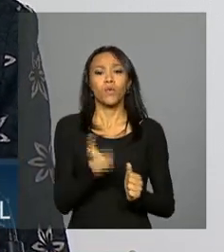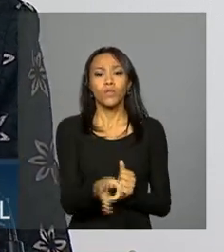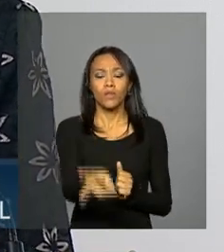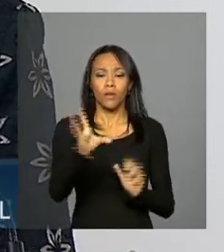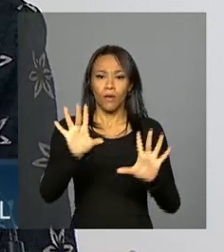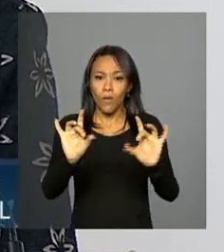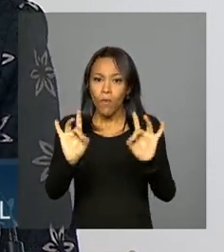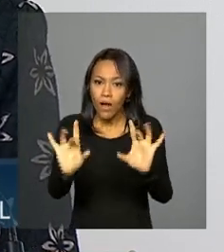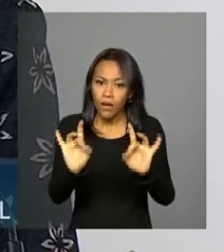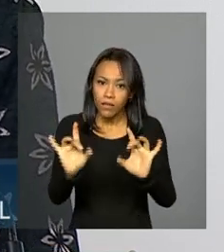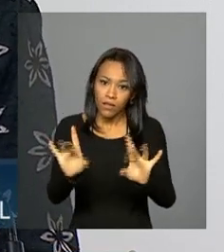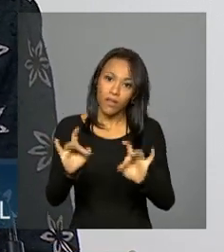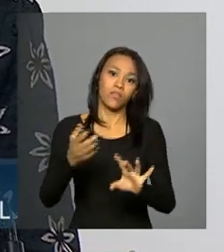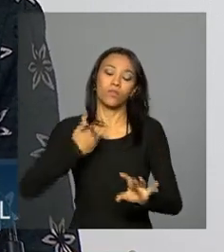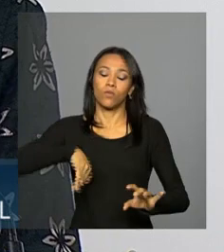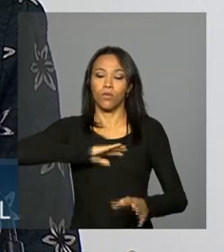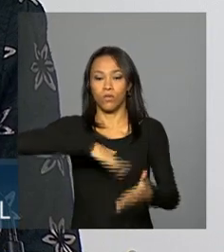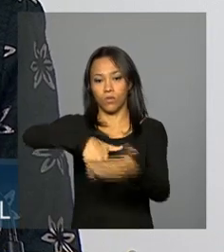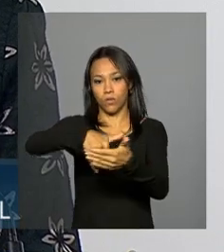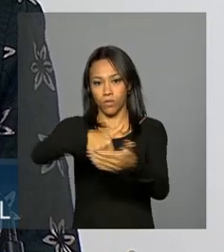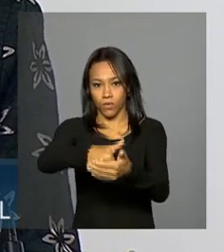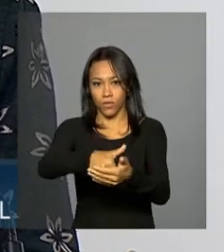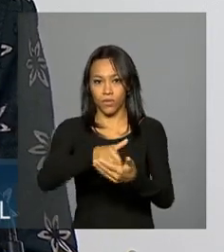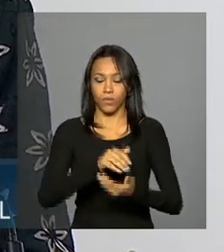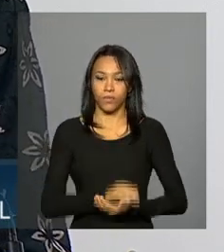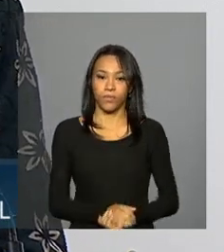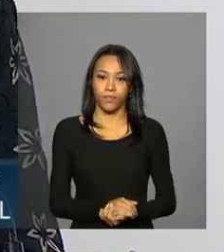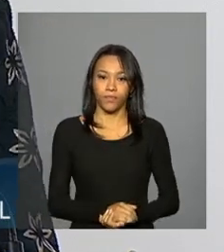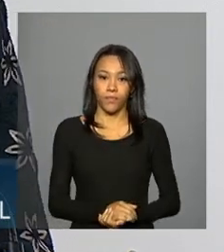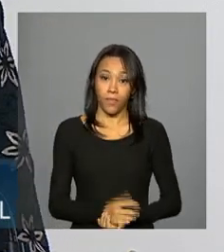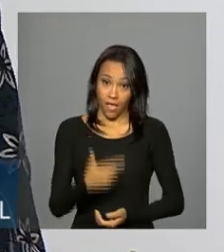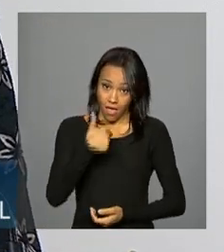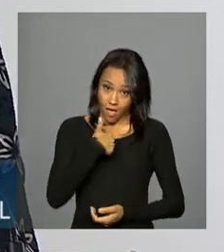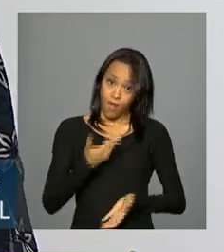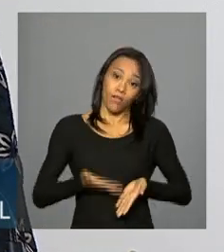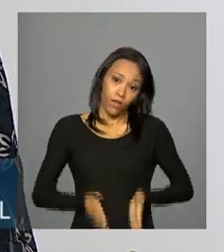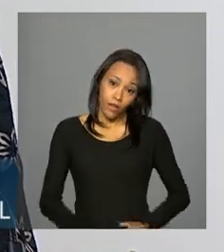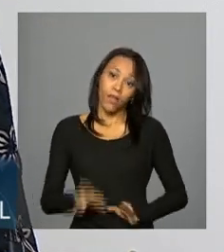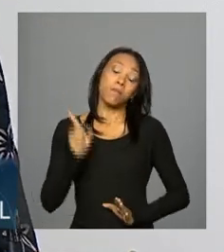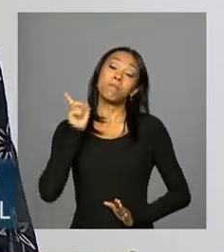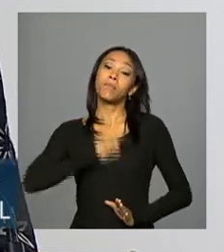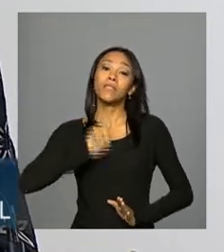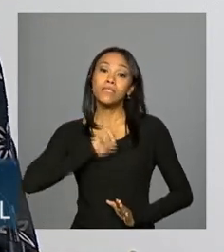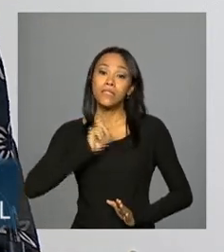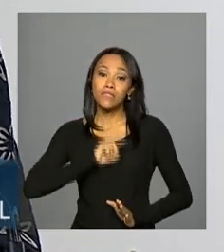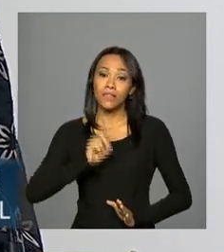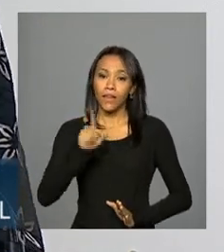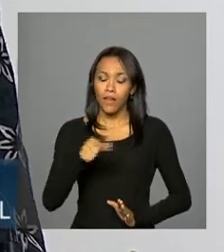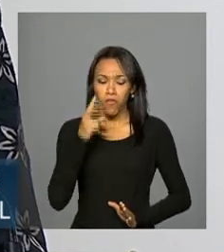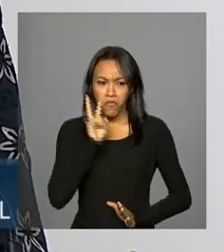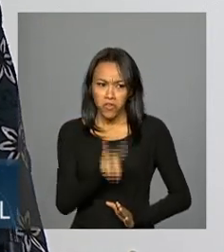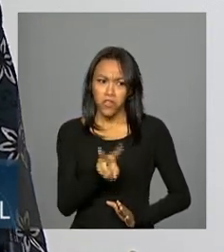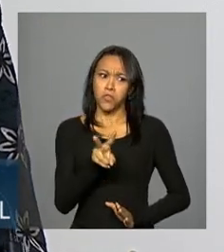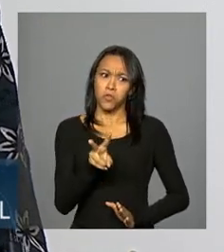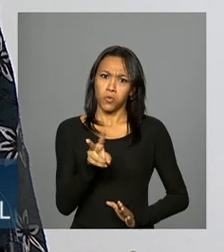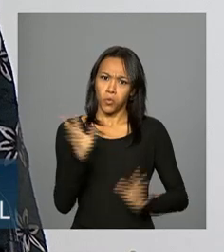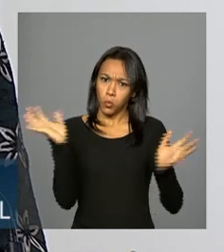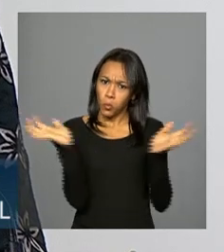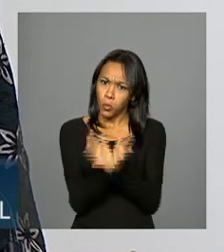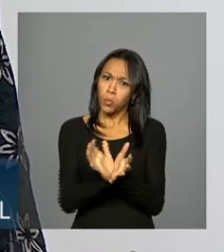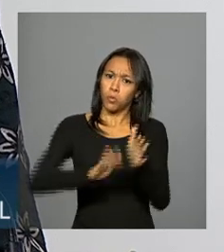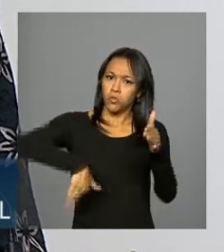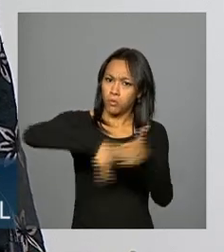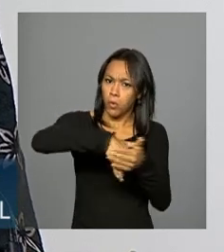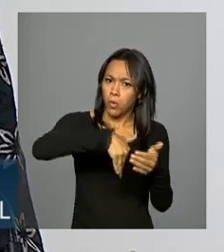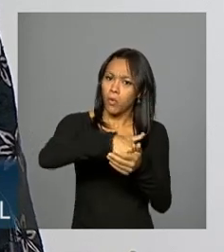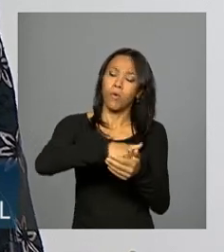qualidade do nosso futebol. Como mineira, vejo com satisfação os dois maiores clubes de futebol de Minas